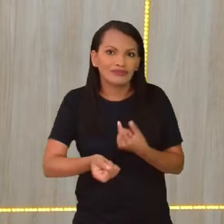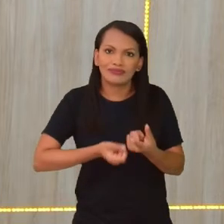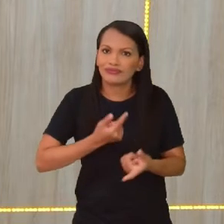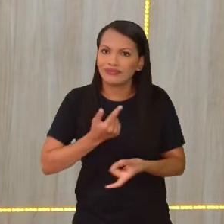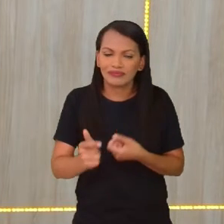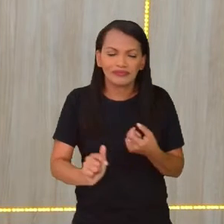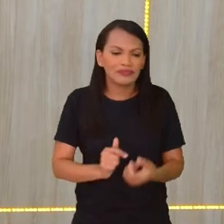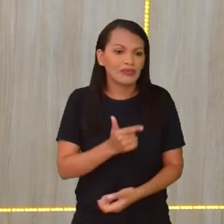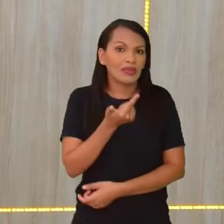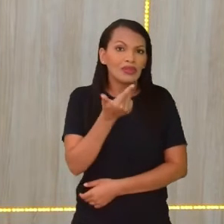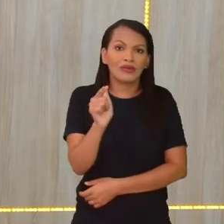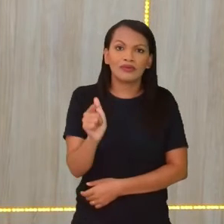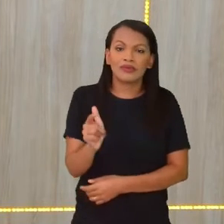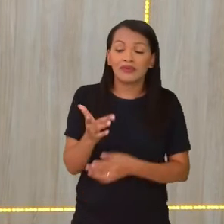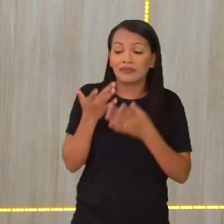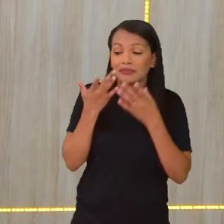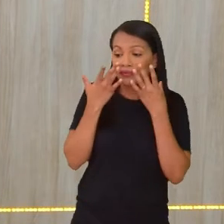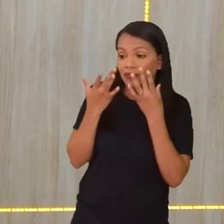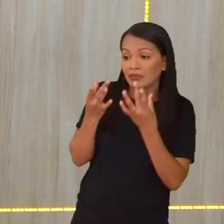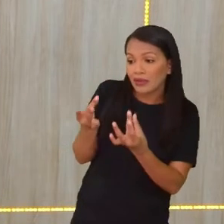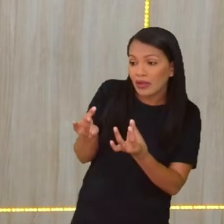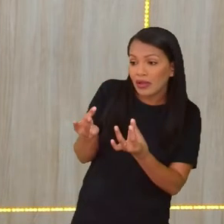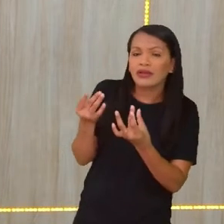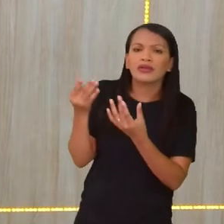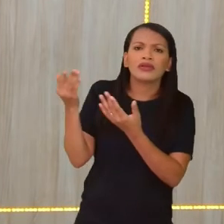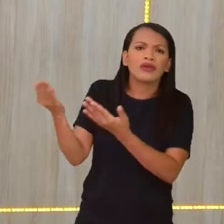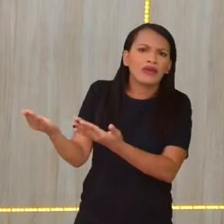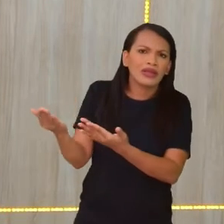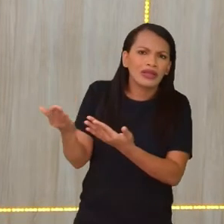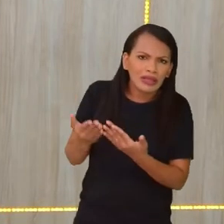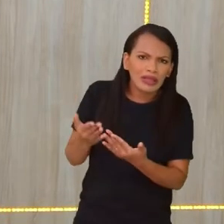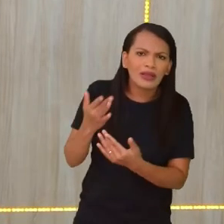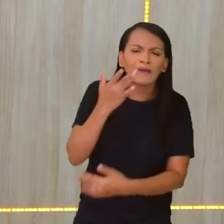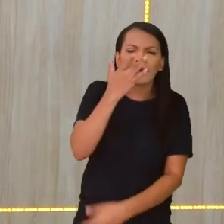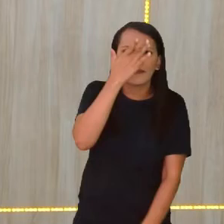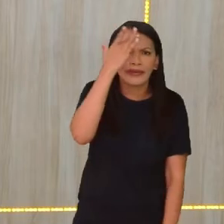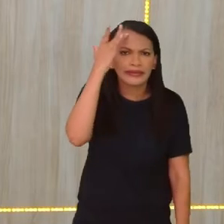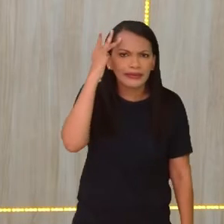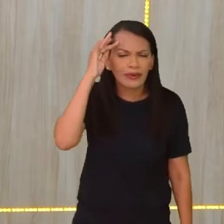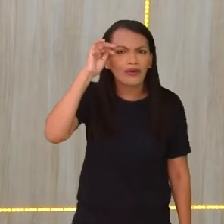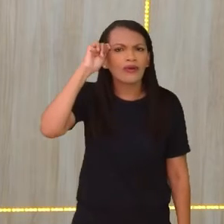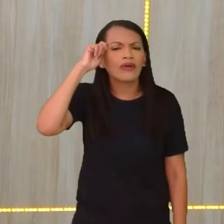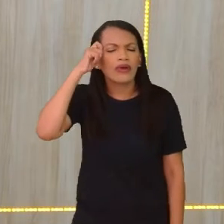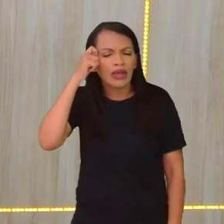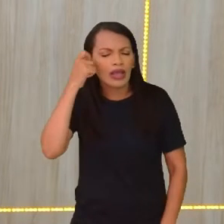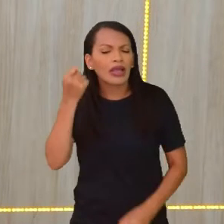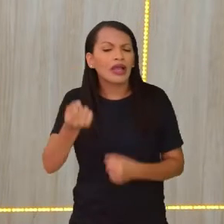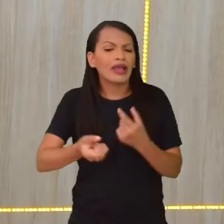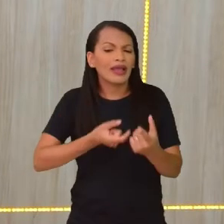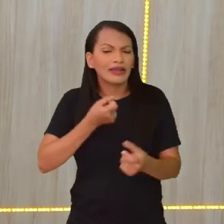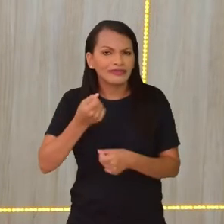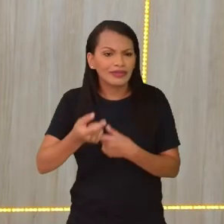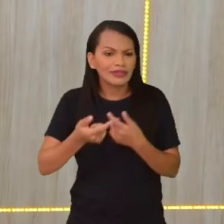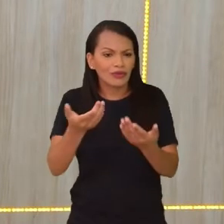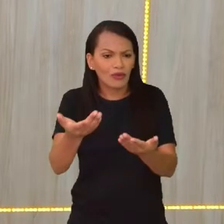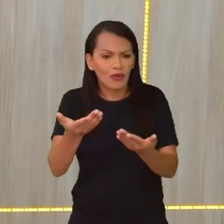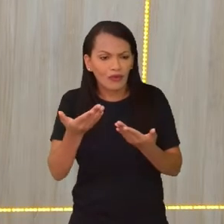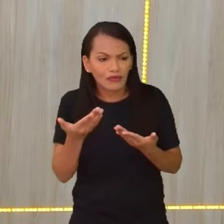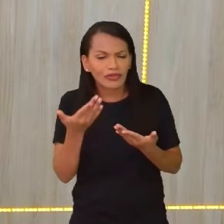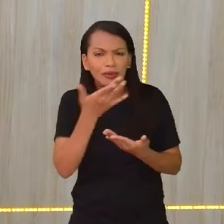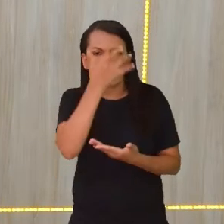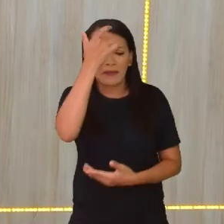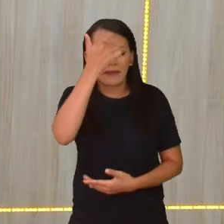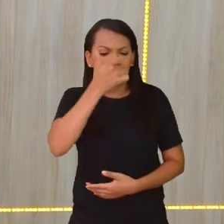não se tem nem a atenção de convidar uma pessoa negra. Se convida às vezes um branco, uma branca, né, para